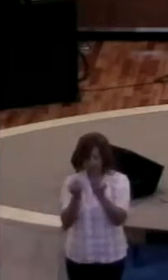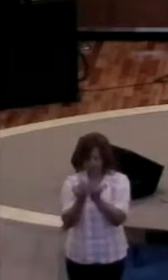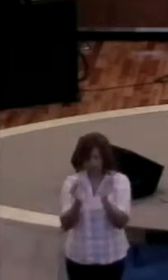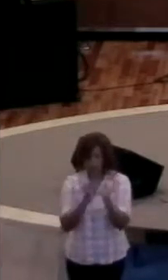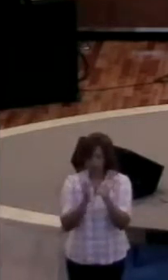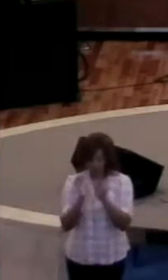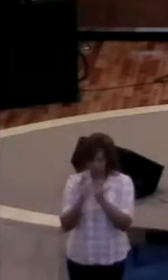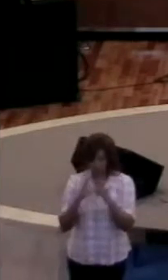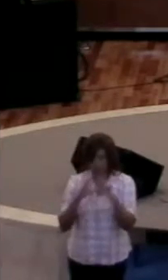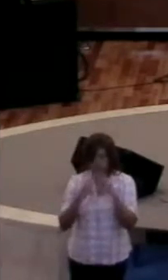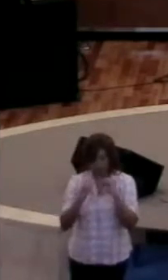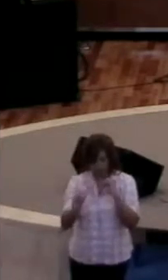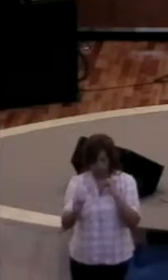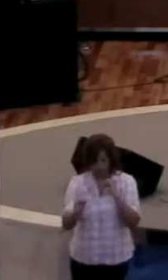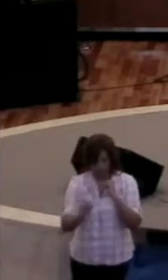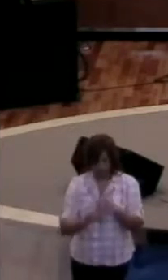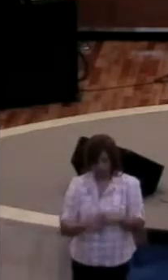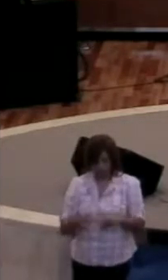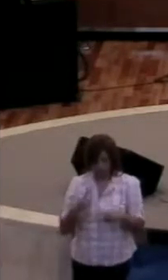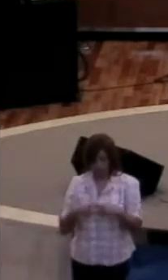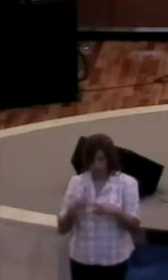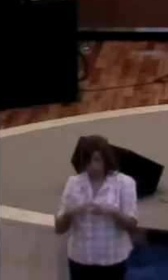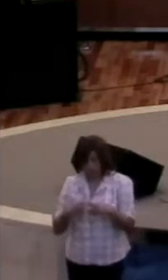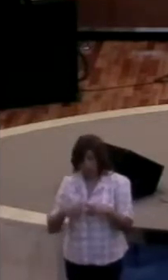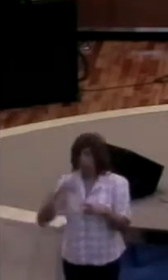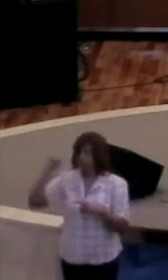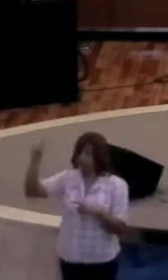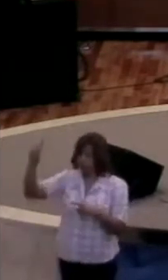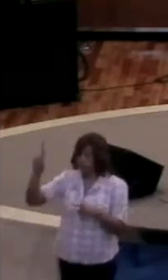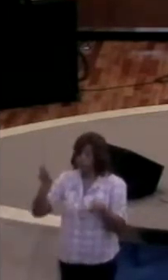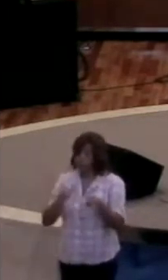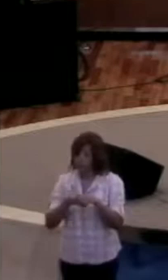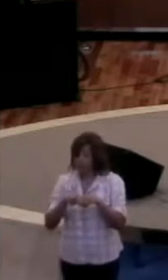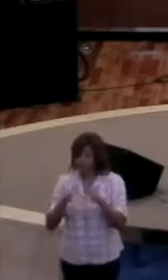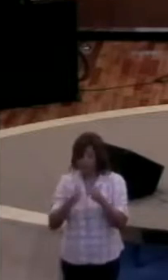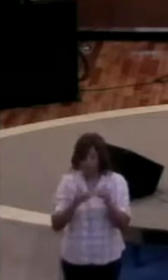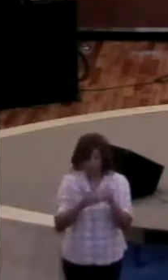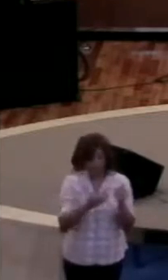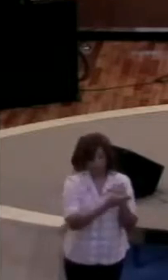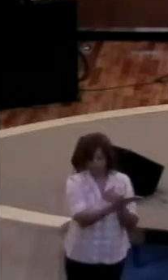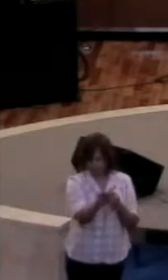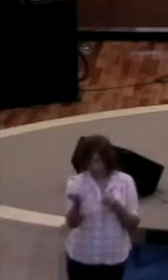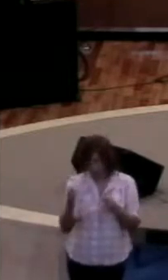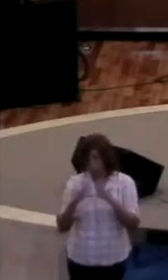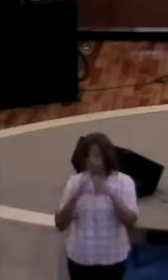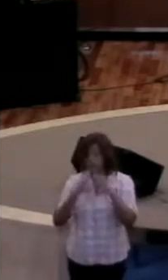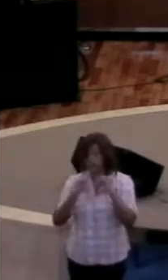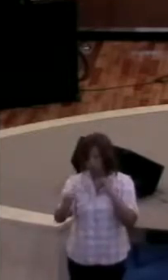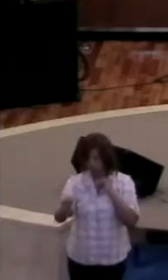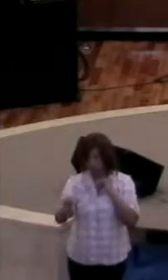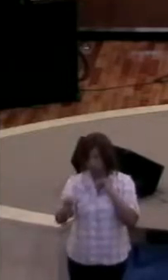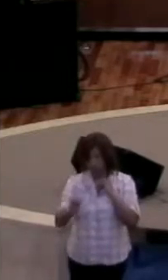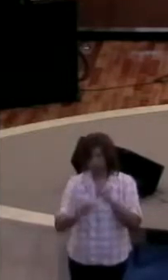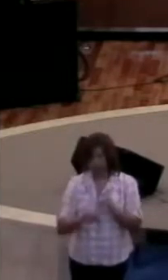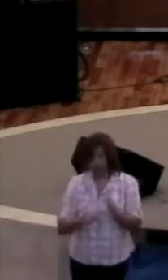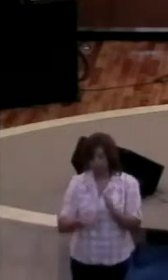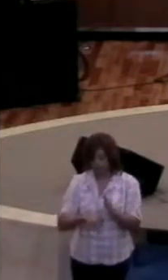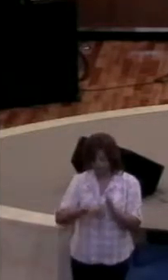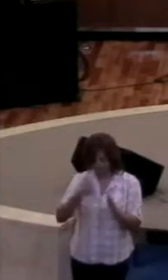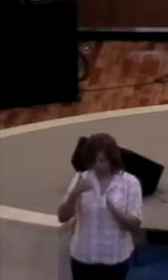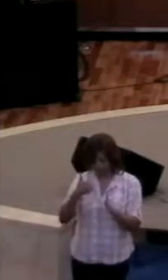neném. Mas por que que Deus também nos manda fugir em alguns momentos da nossa vida?